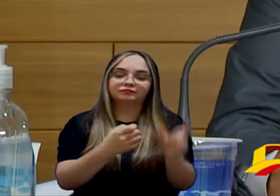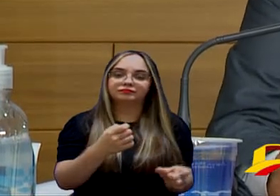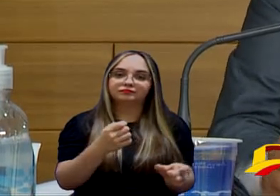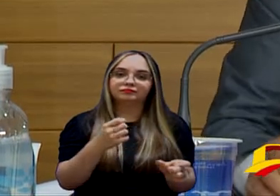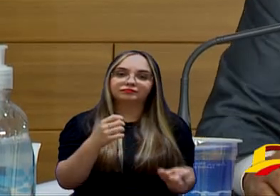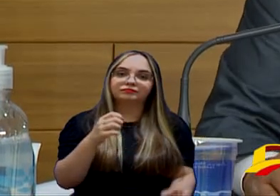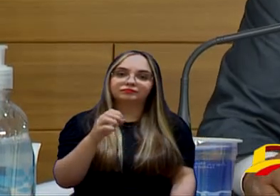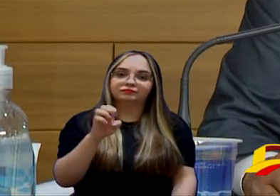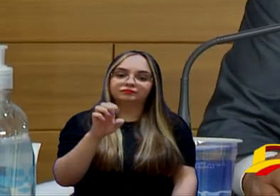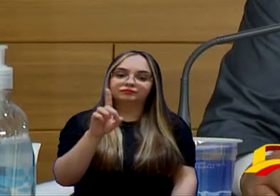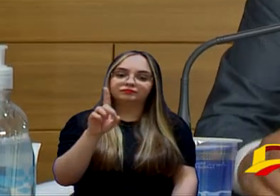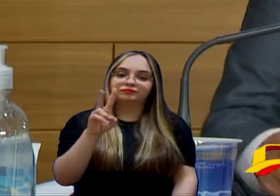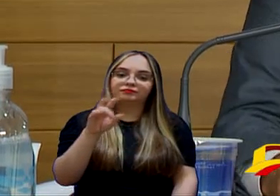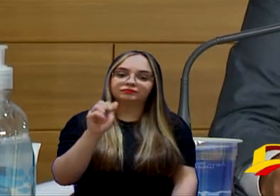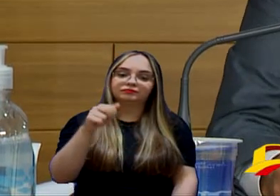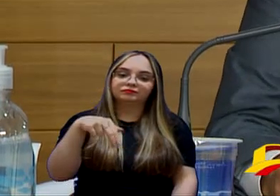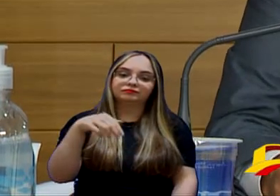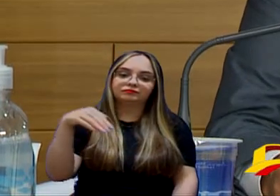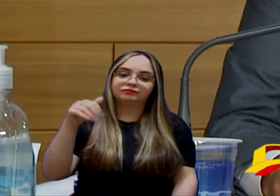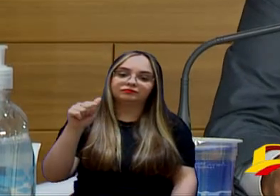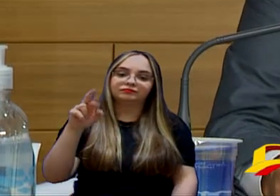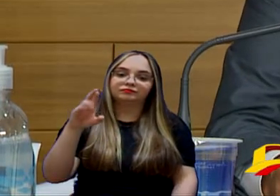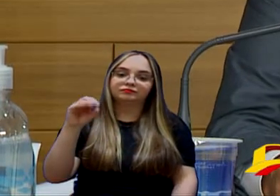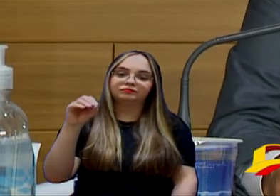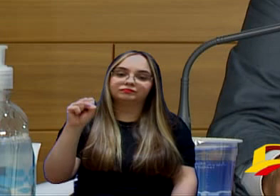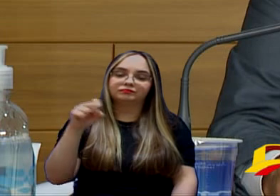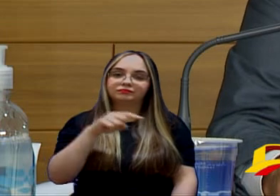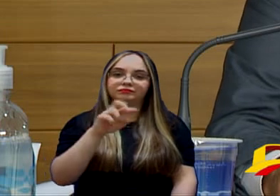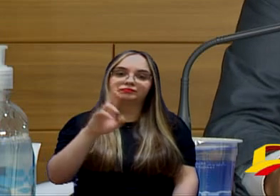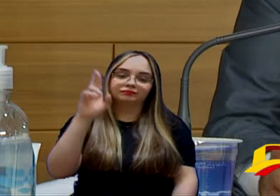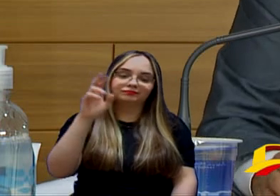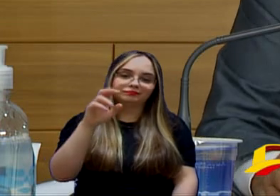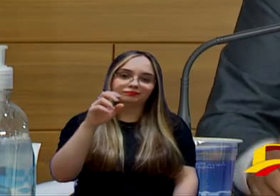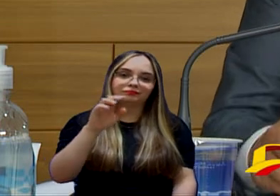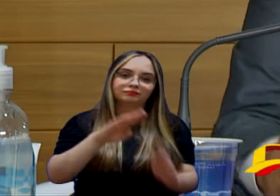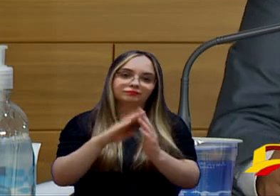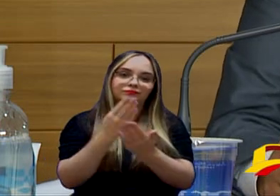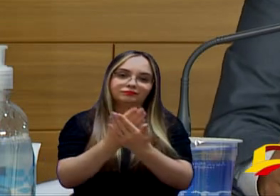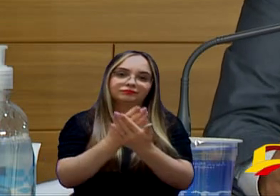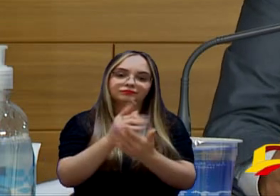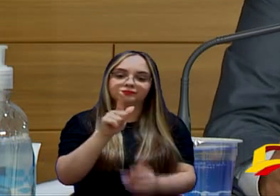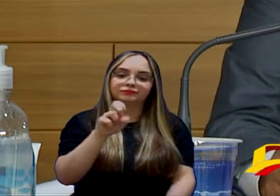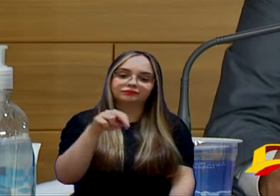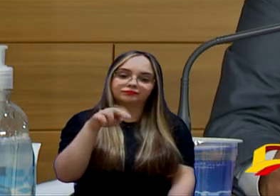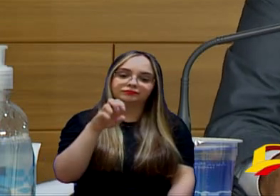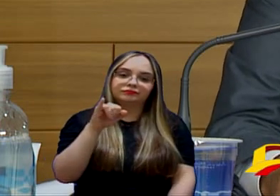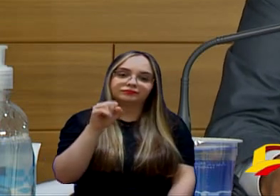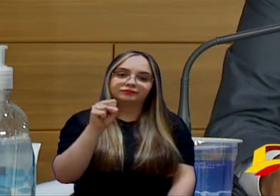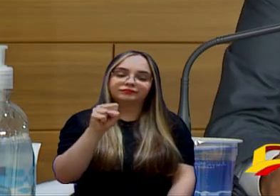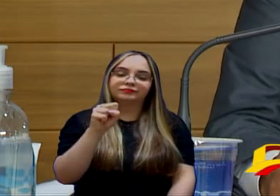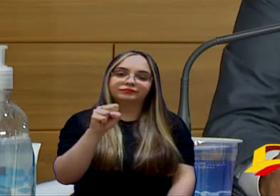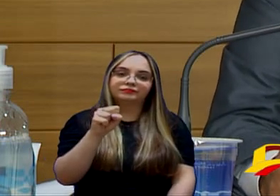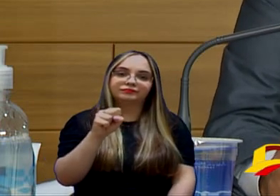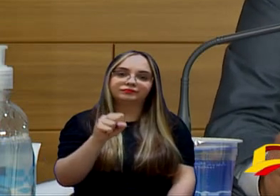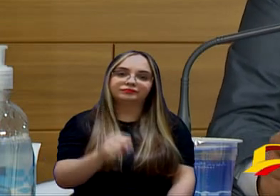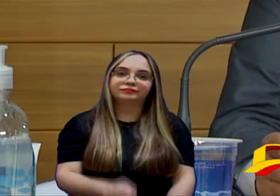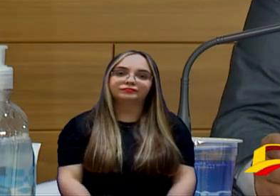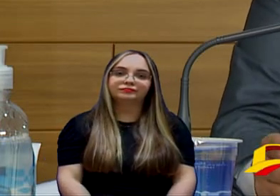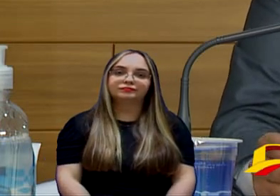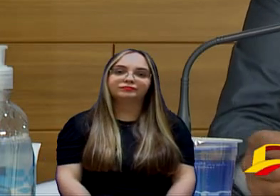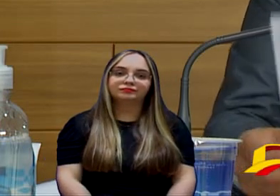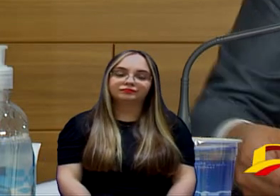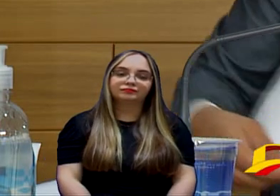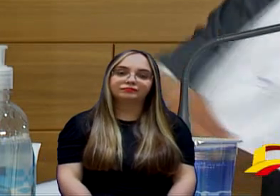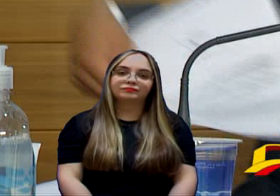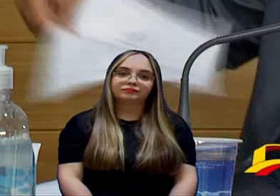os empresário senhor Edvan Marques da Silva no colégio Gênesis Sorocaba pela realização da campanha primeiro trote solidário